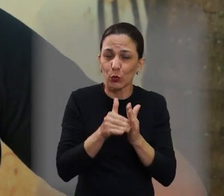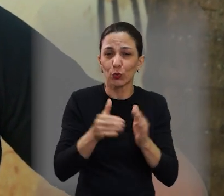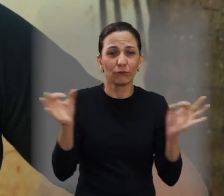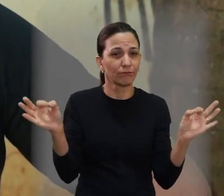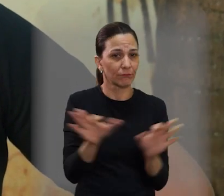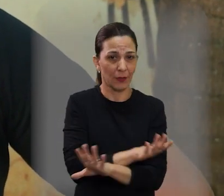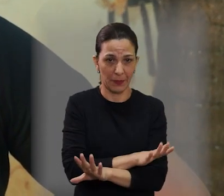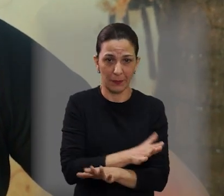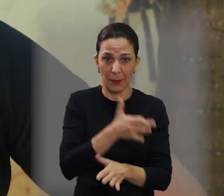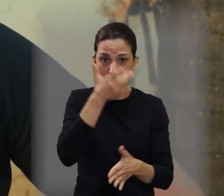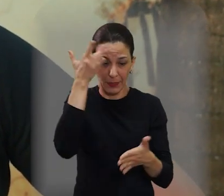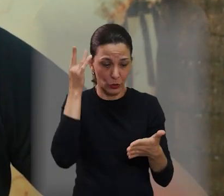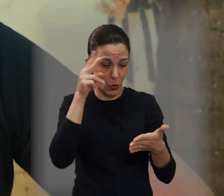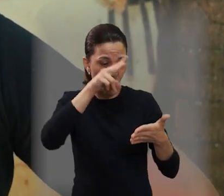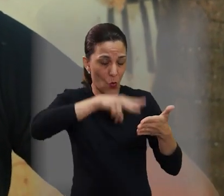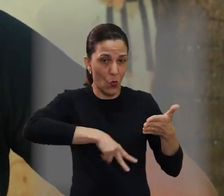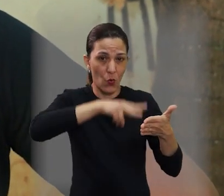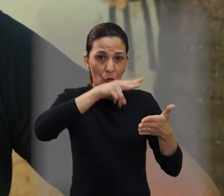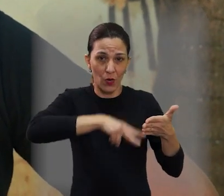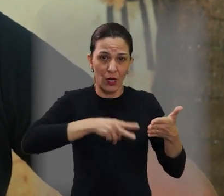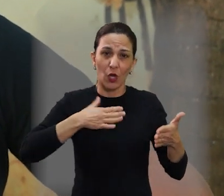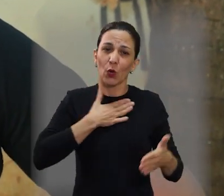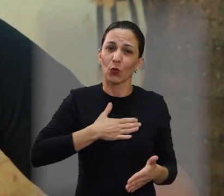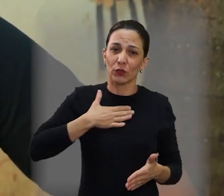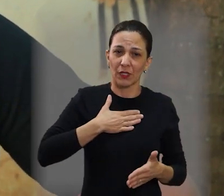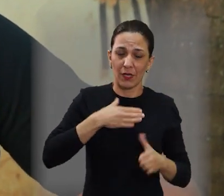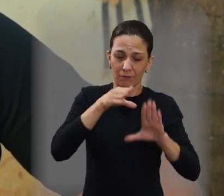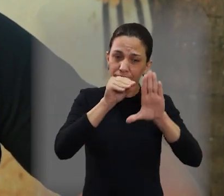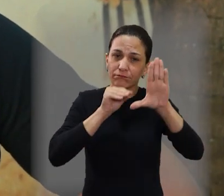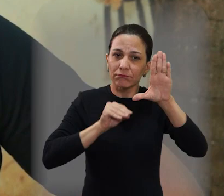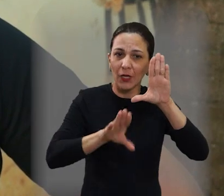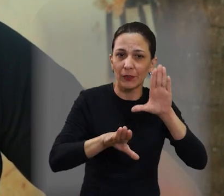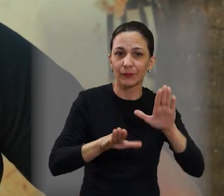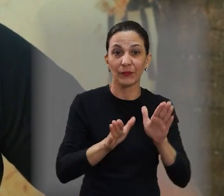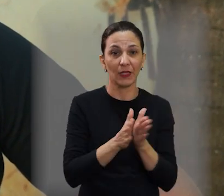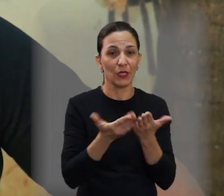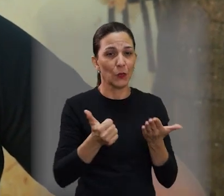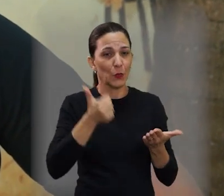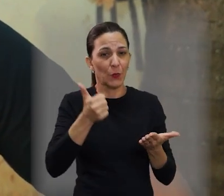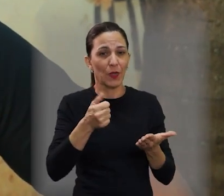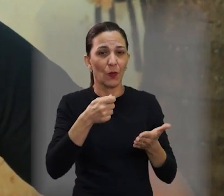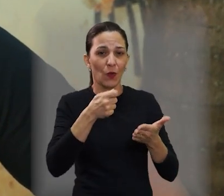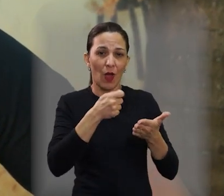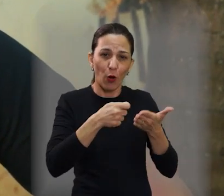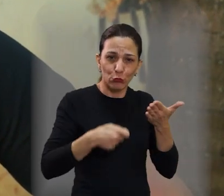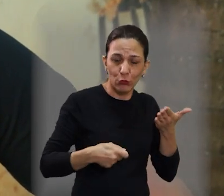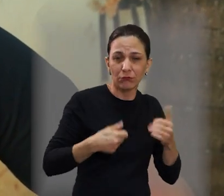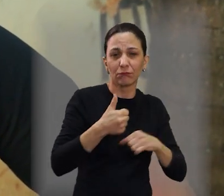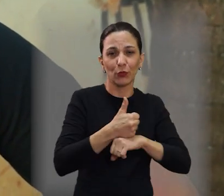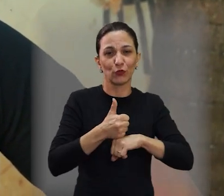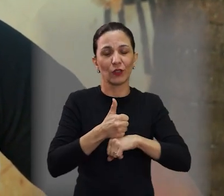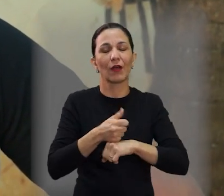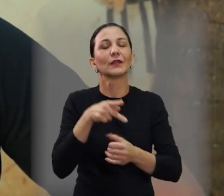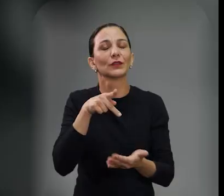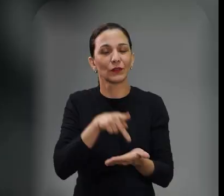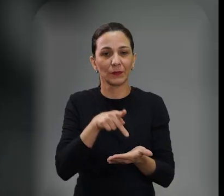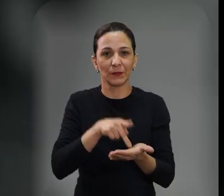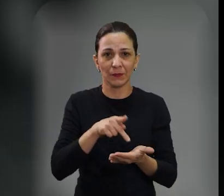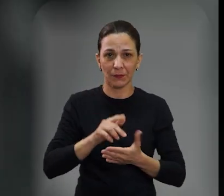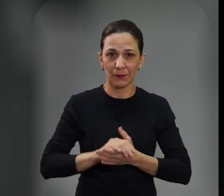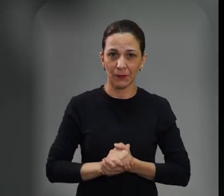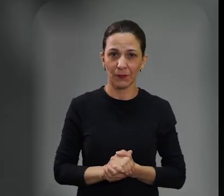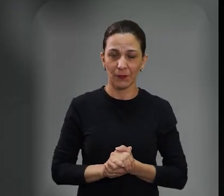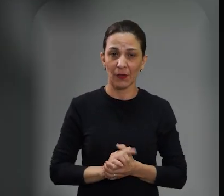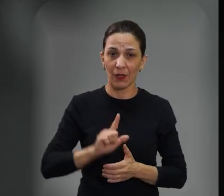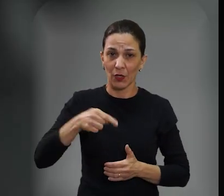leu, aprovou, elogiou bastante, compartilhou. Mas a minha primeira obra, mesmo profissional, foi o 3 e 7.